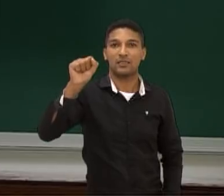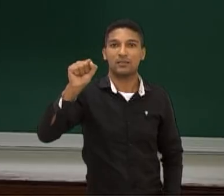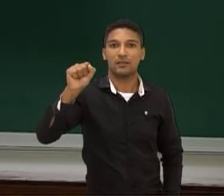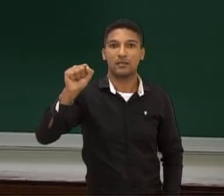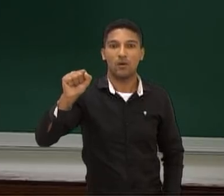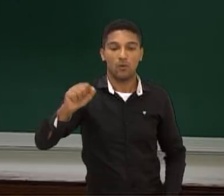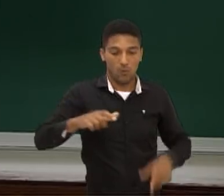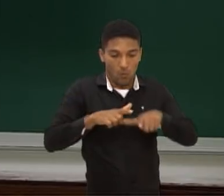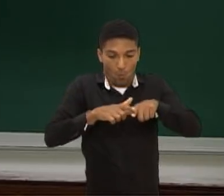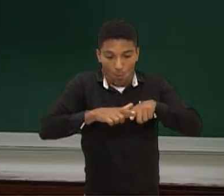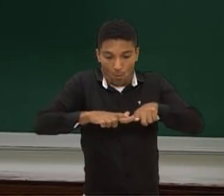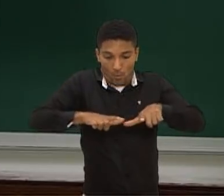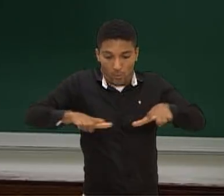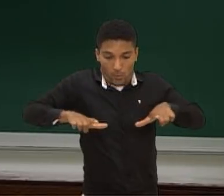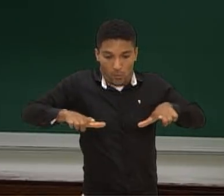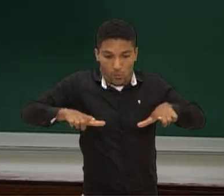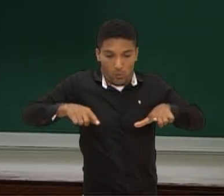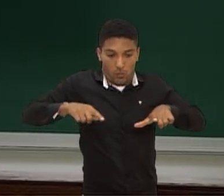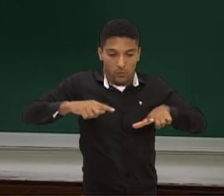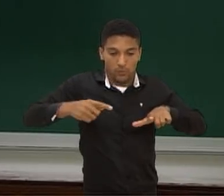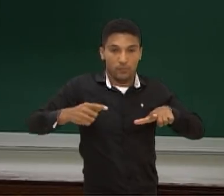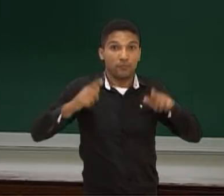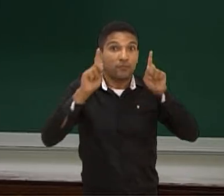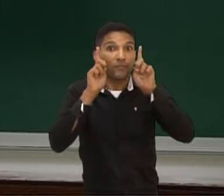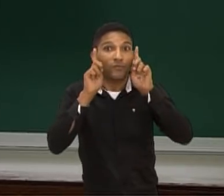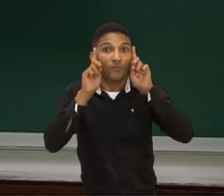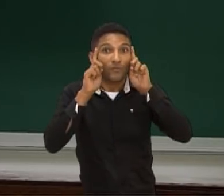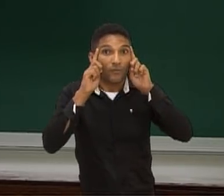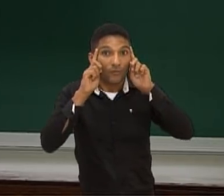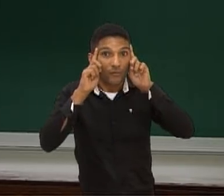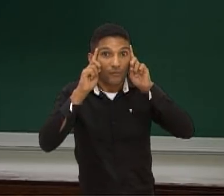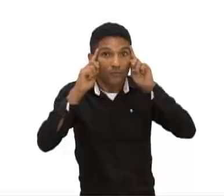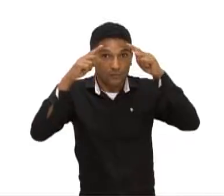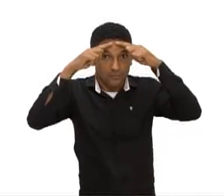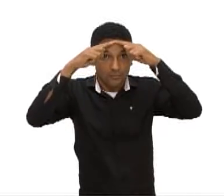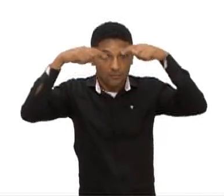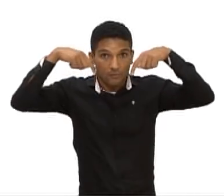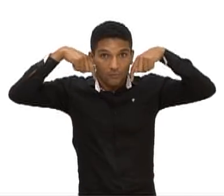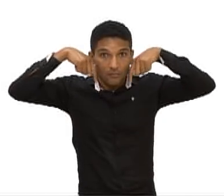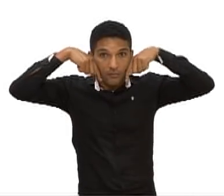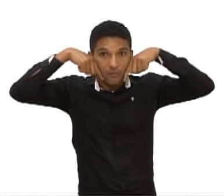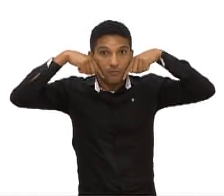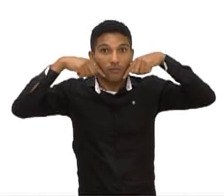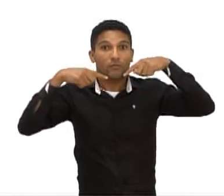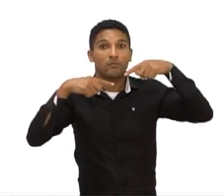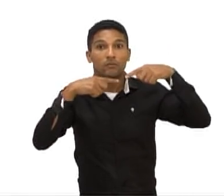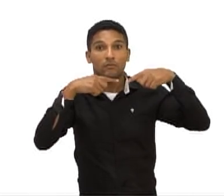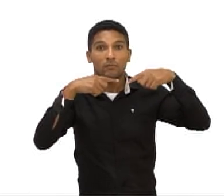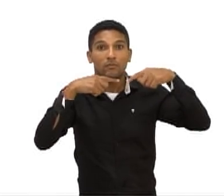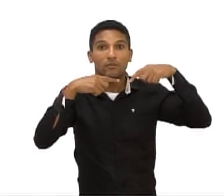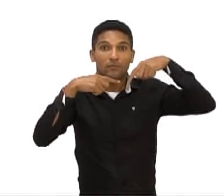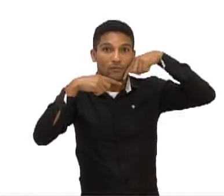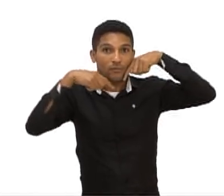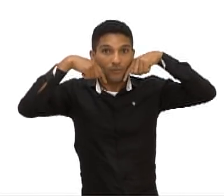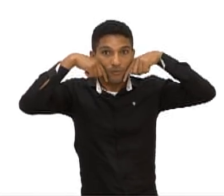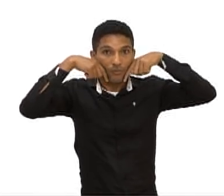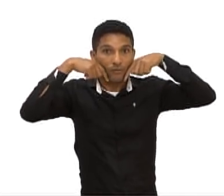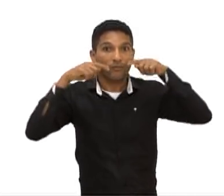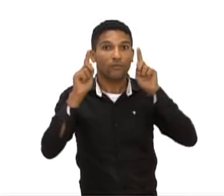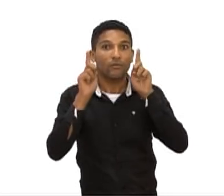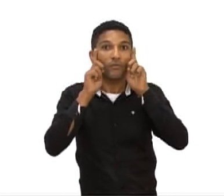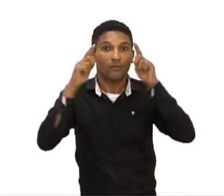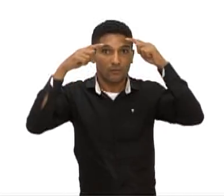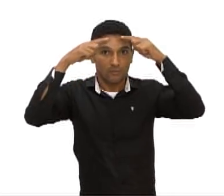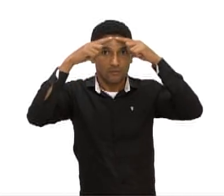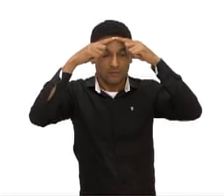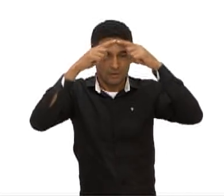é verdadeiro, os polígonos são figuras planas, tá bom? Os polígonos regulares têm a